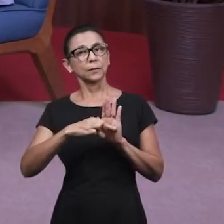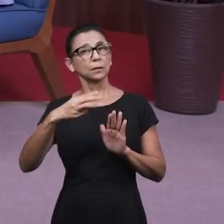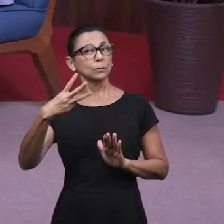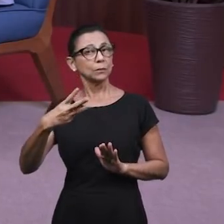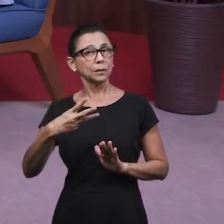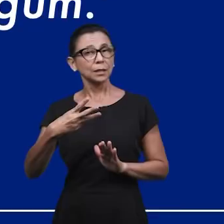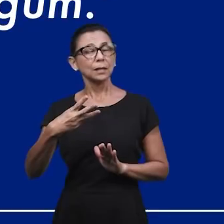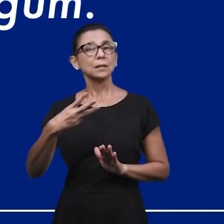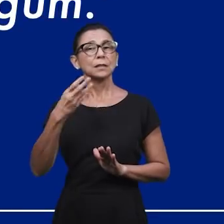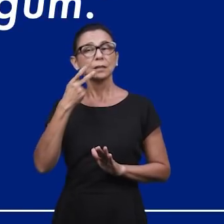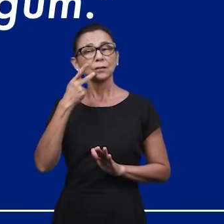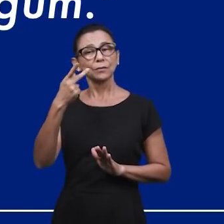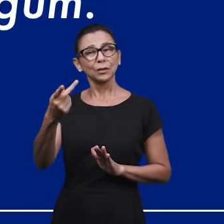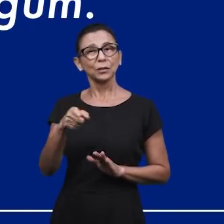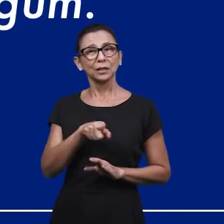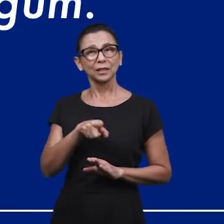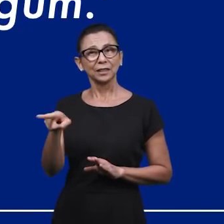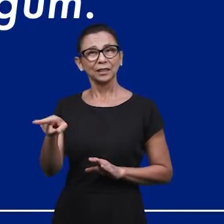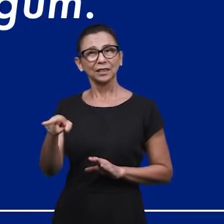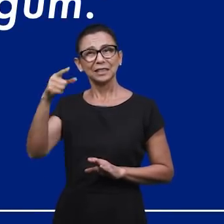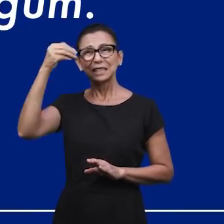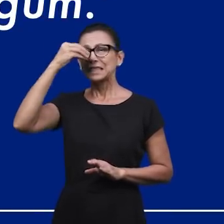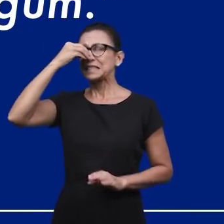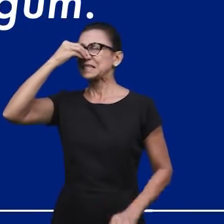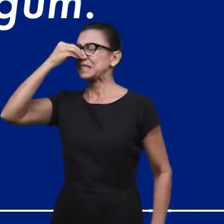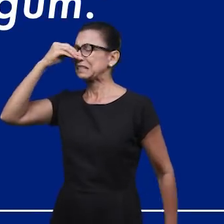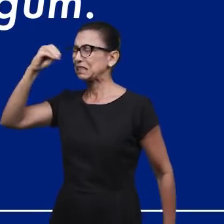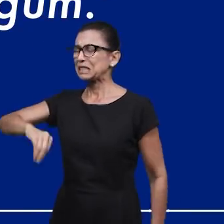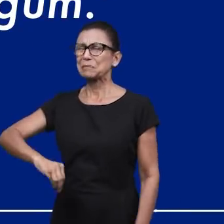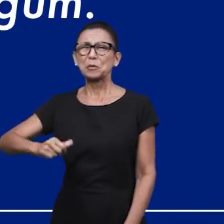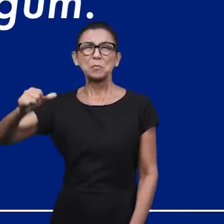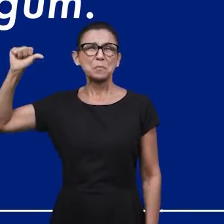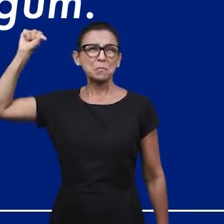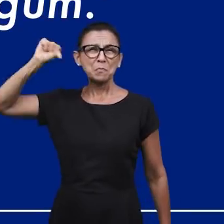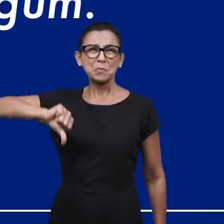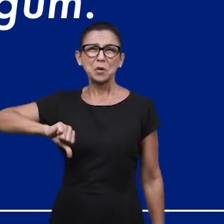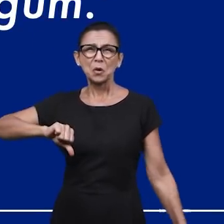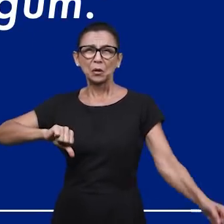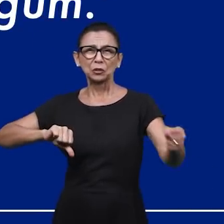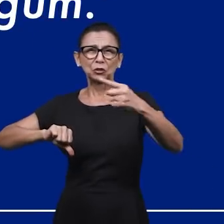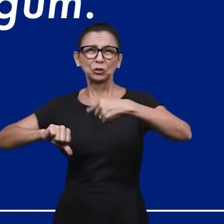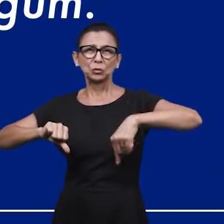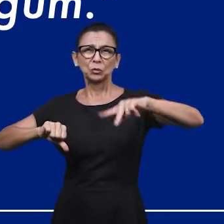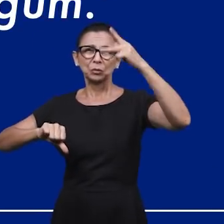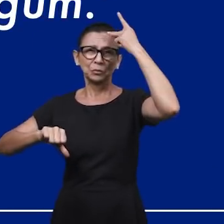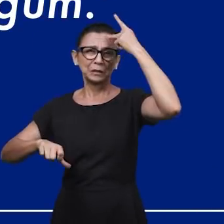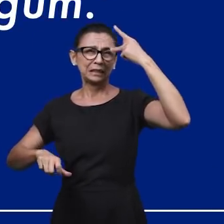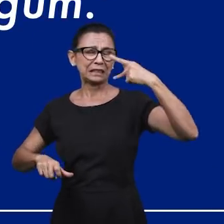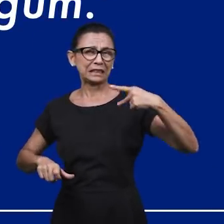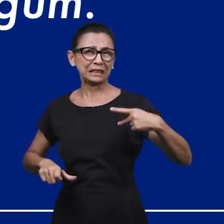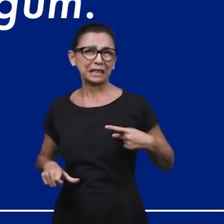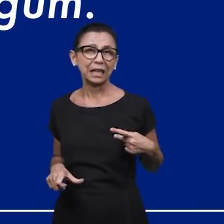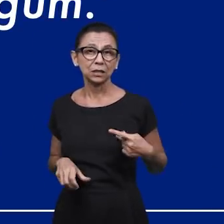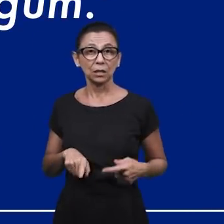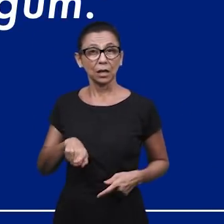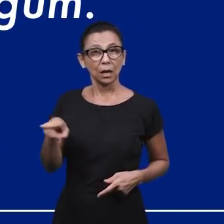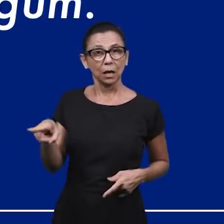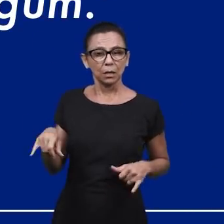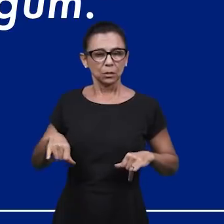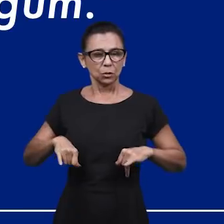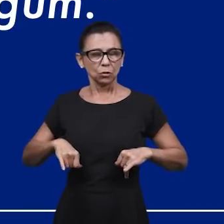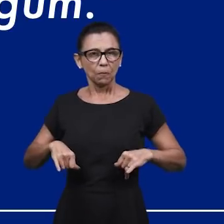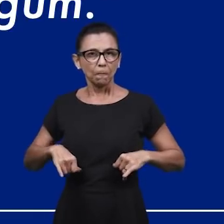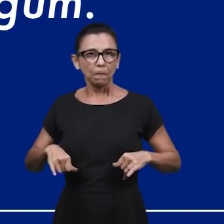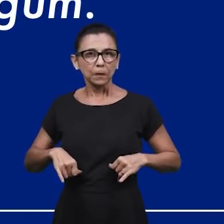de Jesus, ele disse isso: era desprezado e o mais indigno entre os homens, homem de dores e experimentado